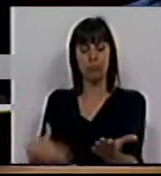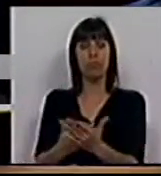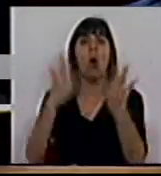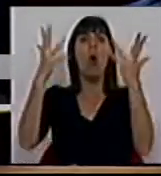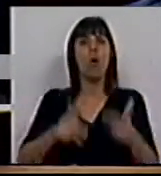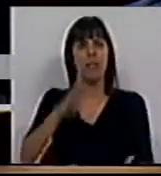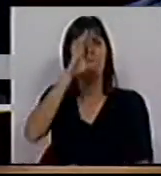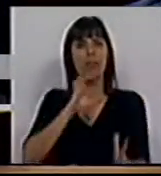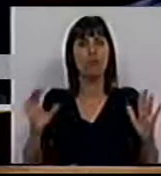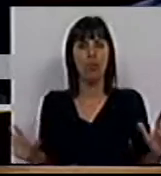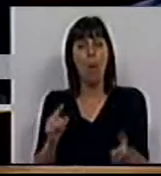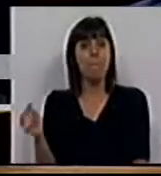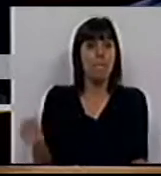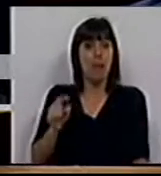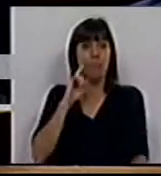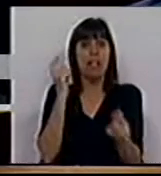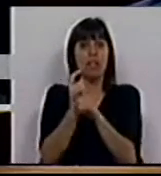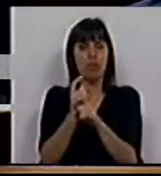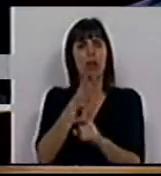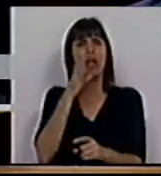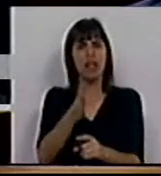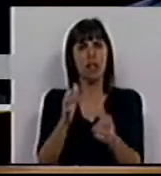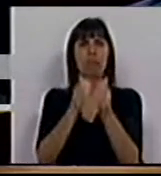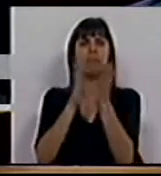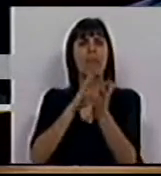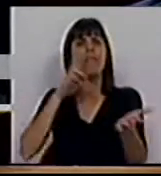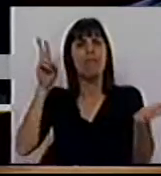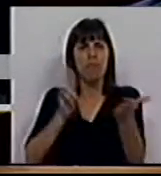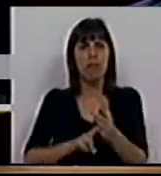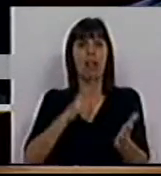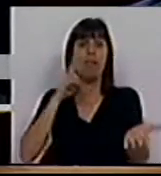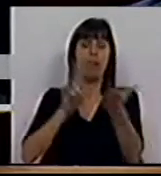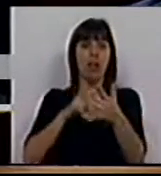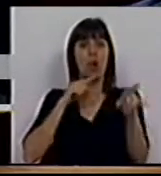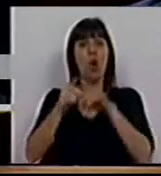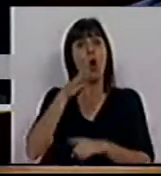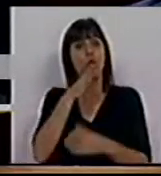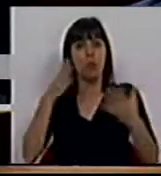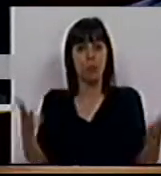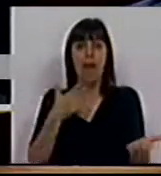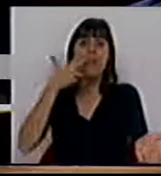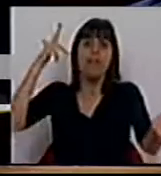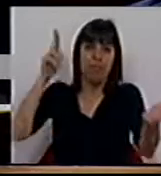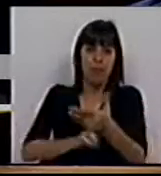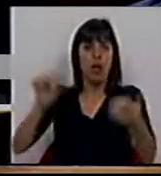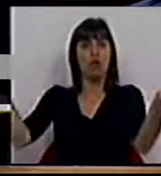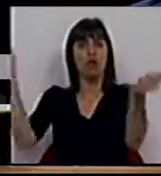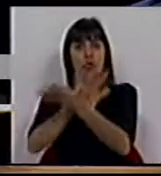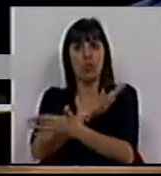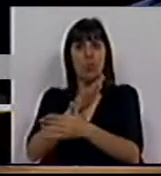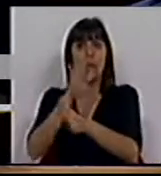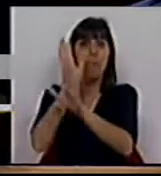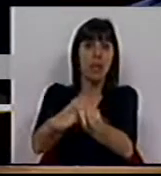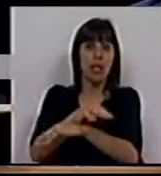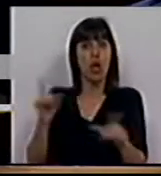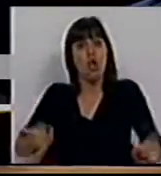Orçamento do Estado, o mínimo que se pode exigir é que digam toda a verdade. Toda a verdade aos deputados, toda a verdade aos jornalistas, preguiçosos